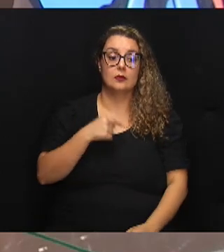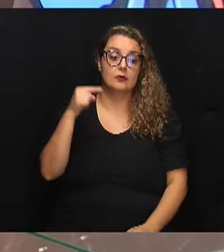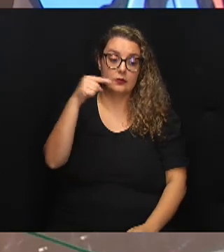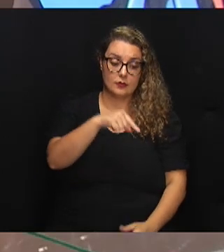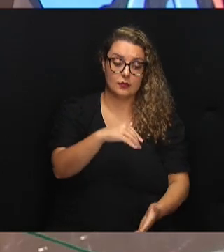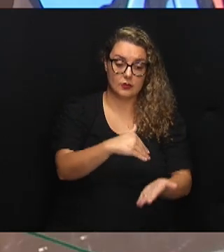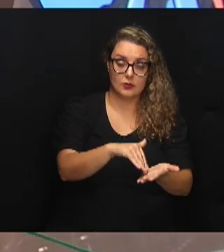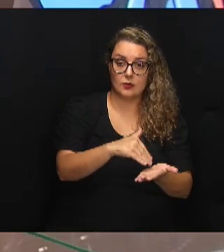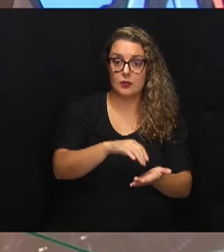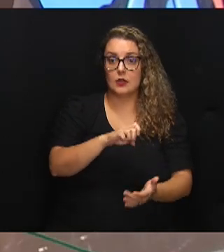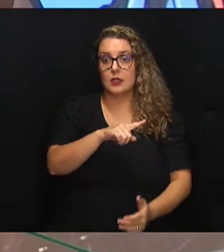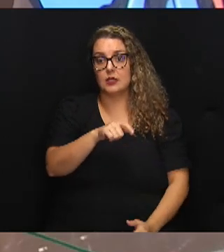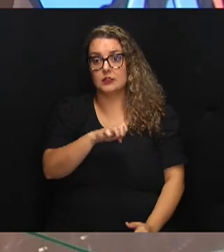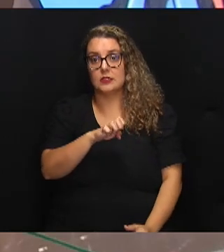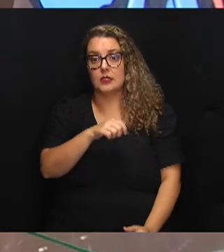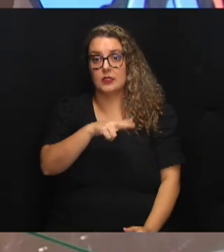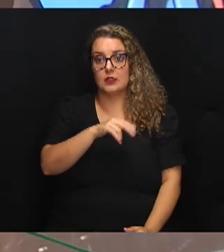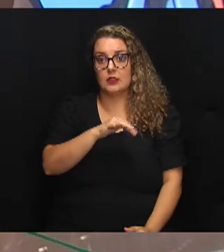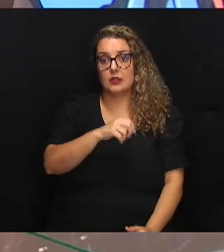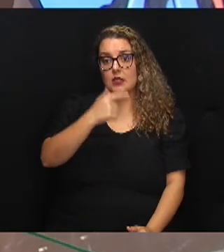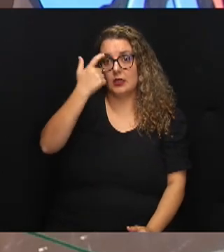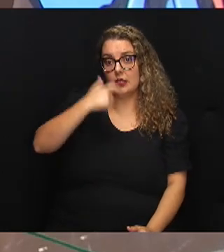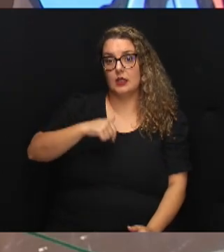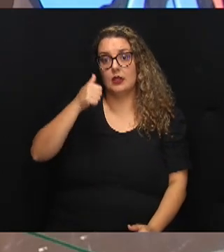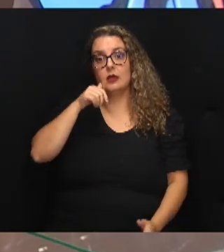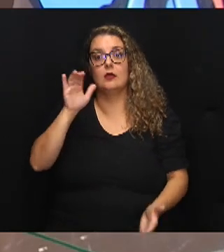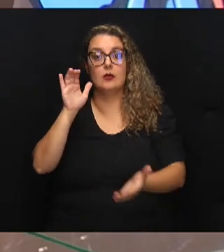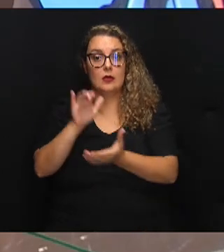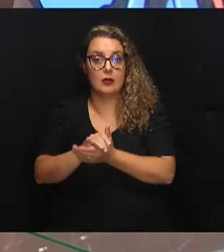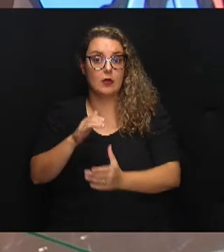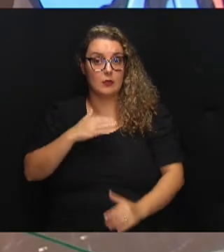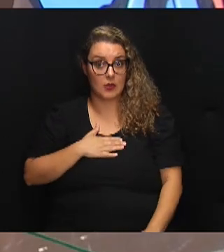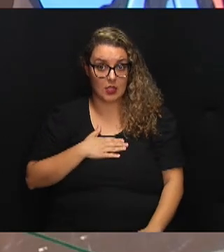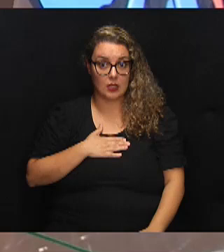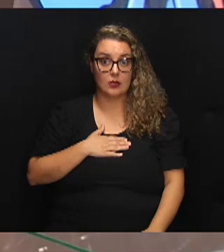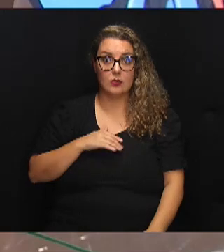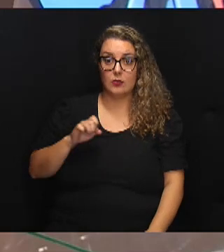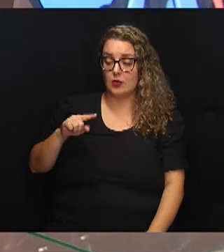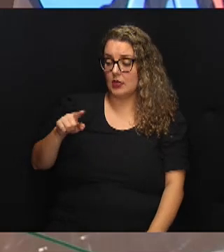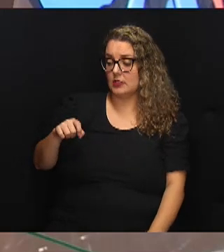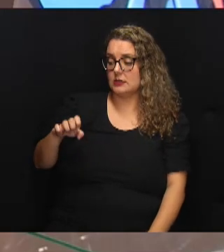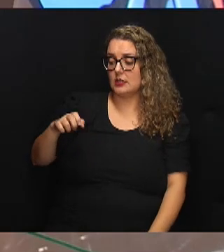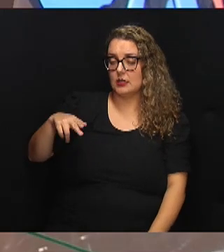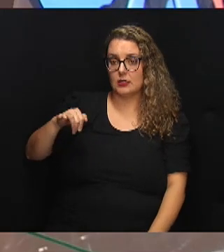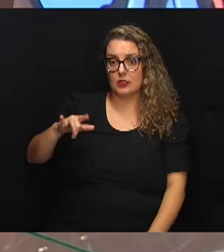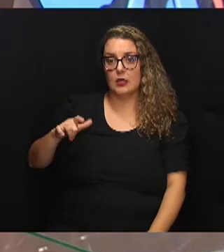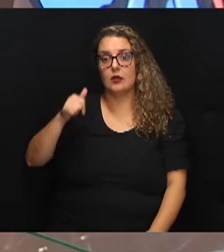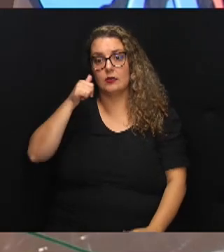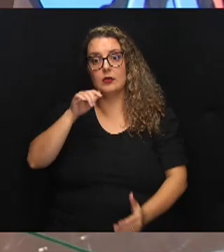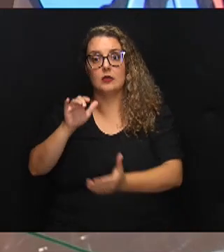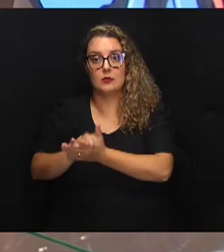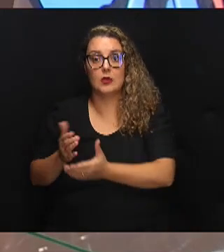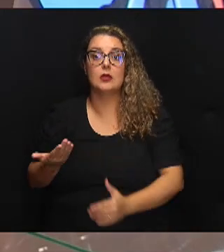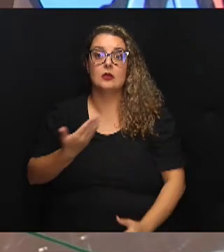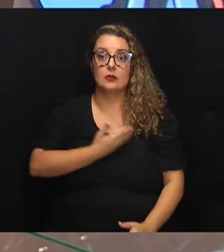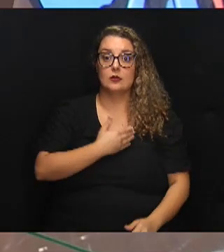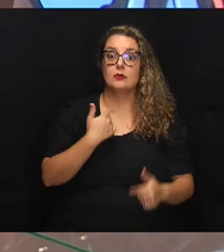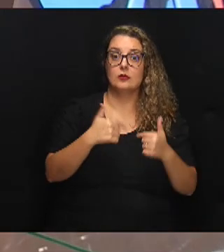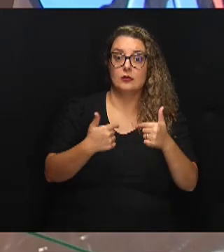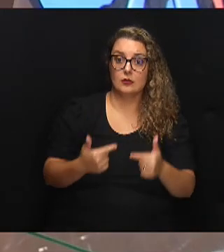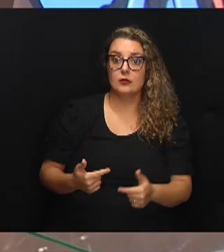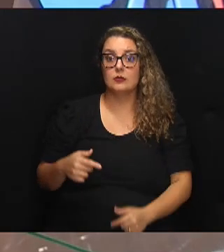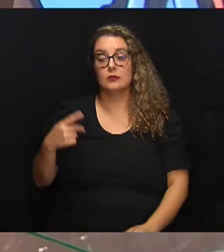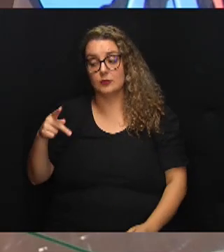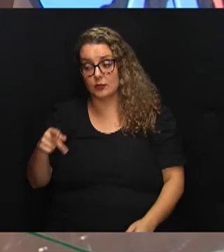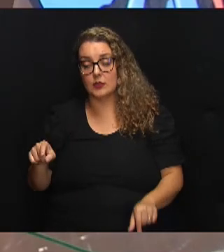Ezequiel, estava eu, a minha esposa, o Ezequiel, a esposa dele, mais amigos que trabalhavam com ele